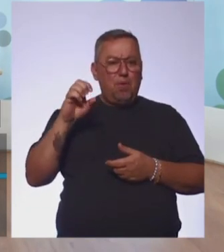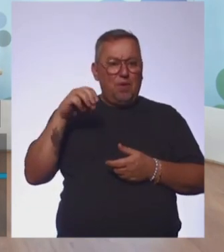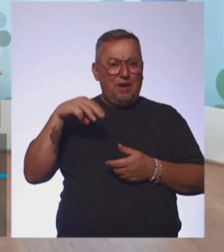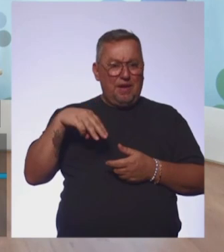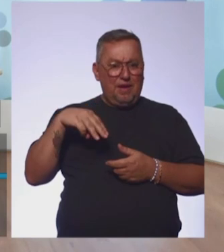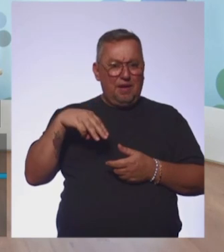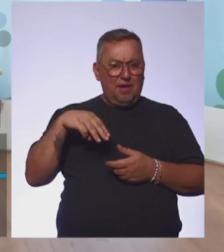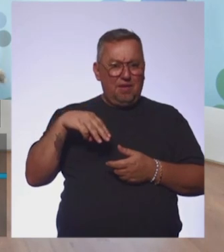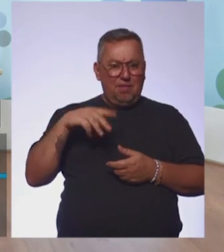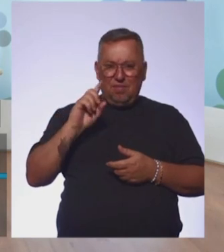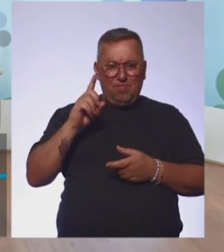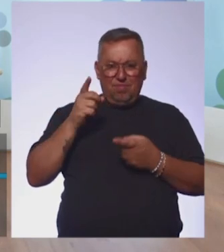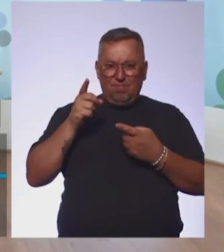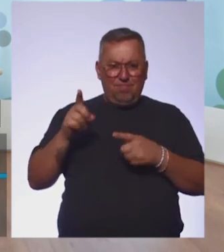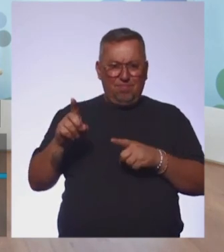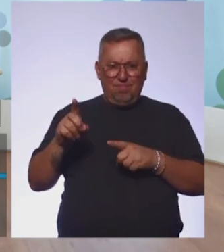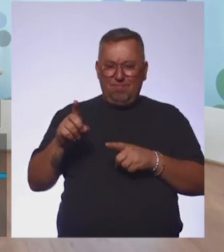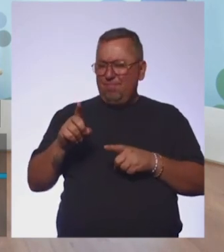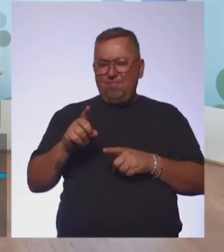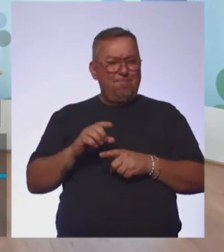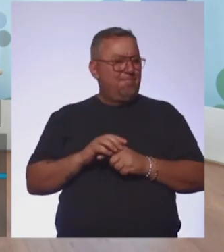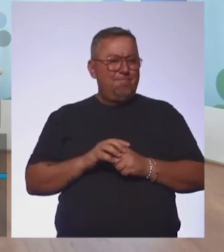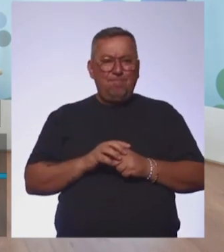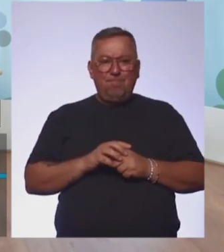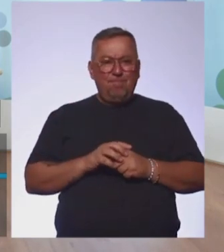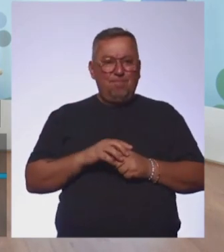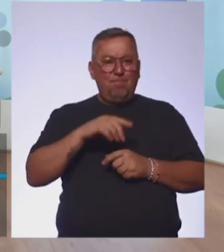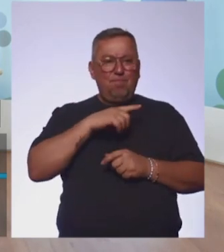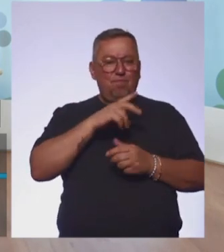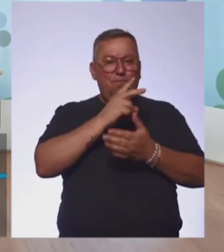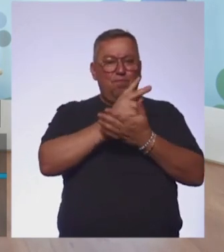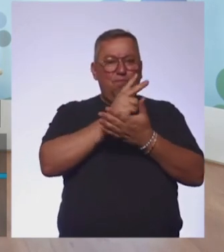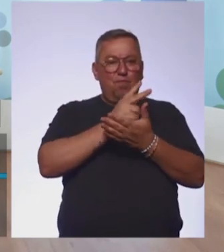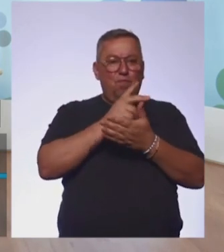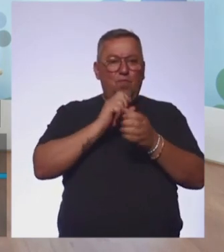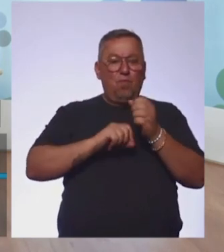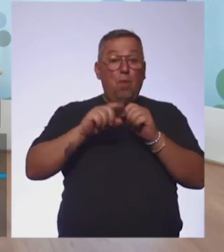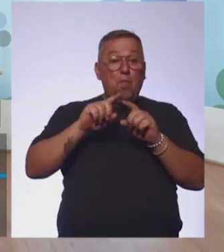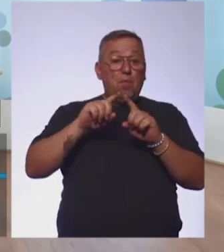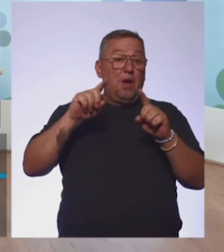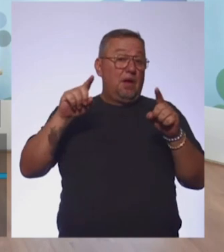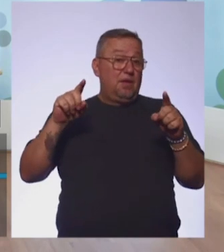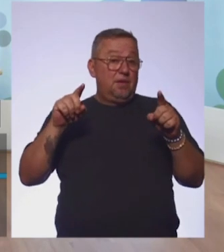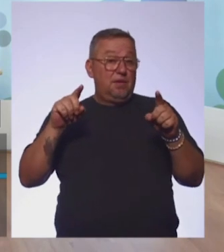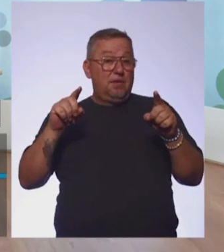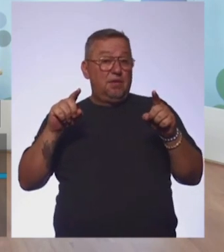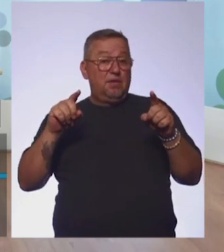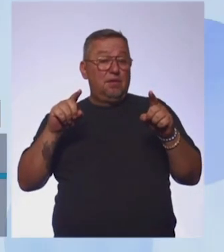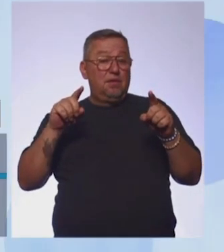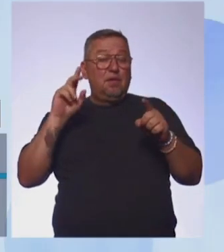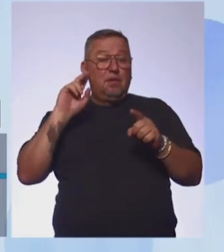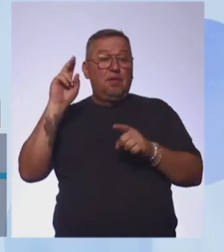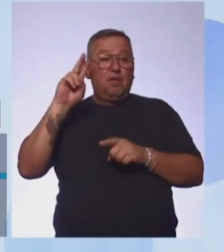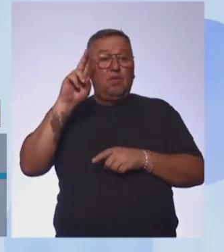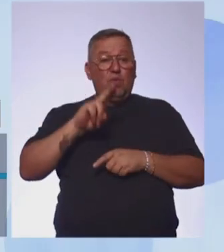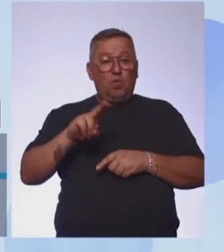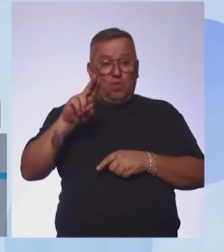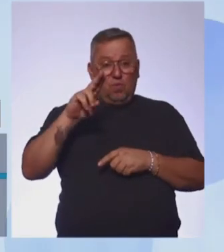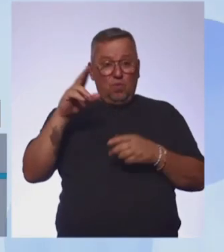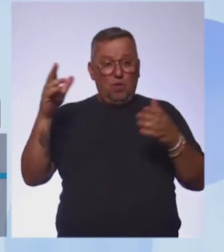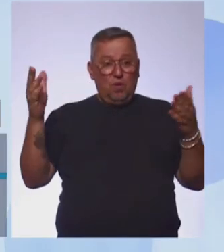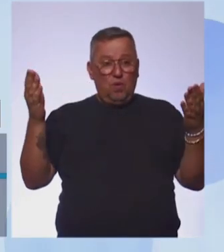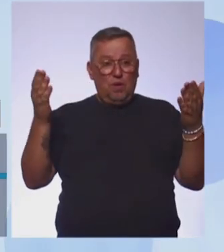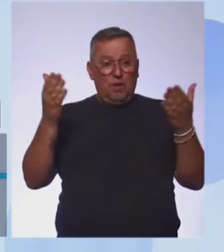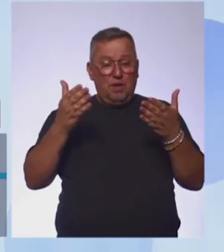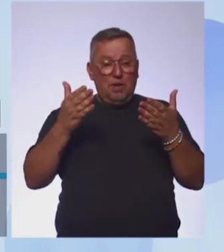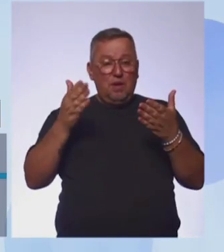de oposição. Não dá, né? Ele tem o mesmo valor aí do mas. Se a gente pegasse aquele lá que a gente usou agora, que a gente